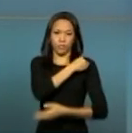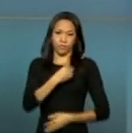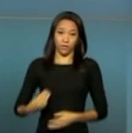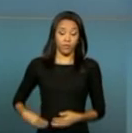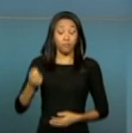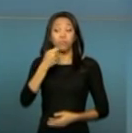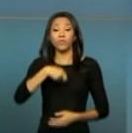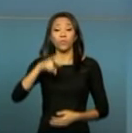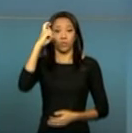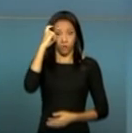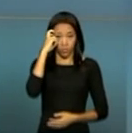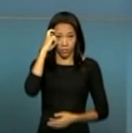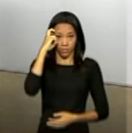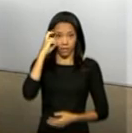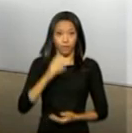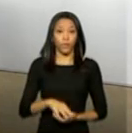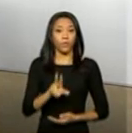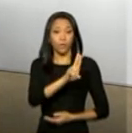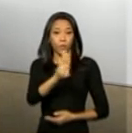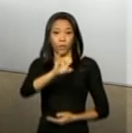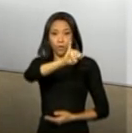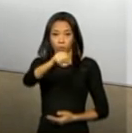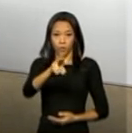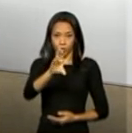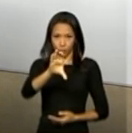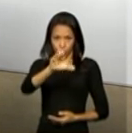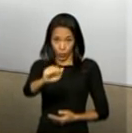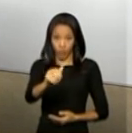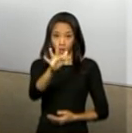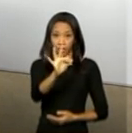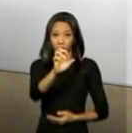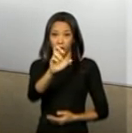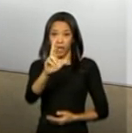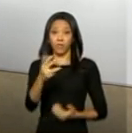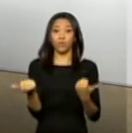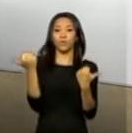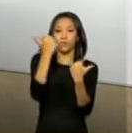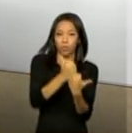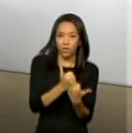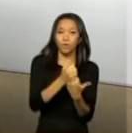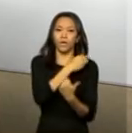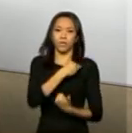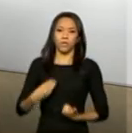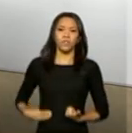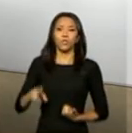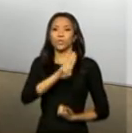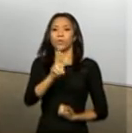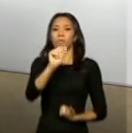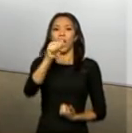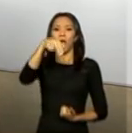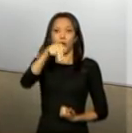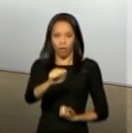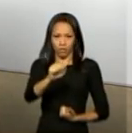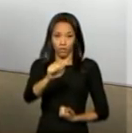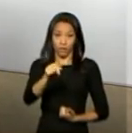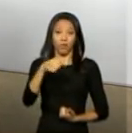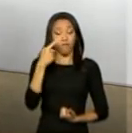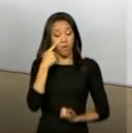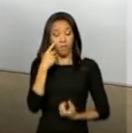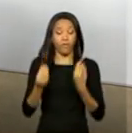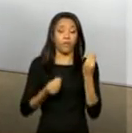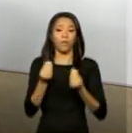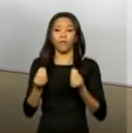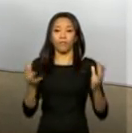de ministro da Cultura. Juca Ferreira substitui a ministra interina Ana Cristina Van Zeller. Vamos